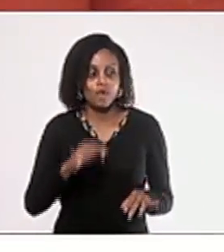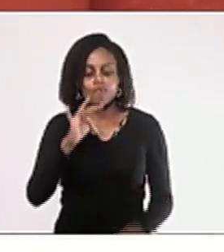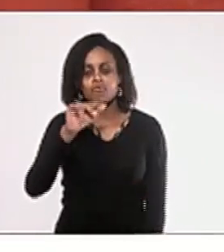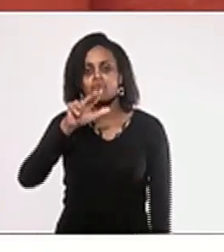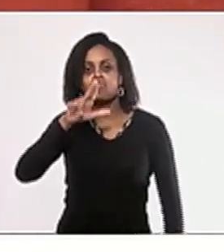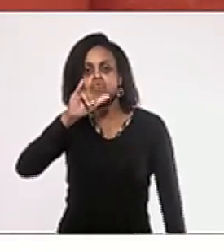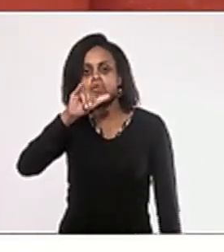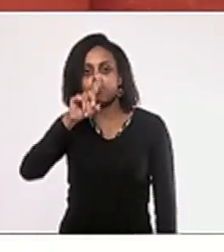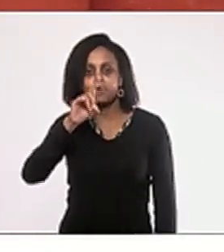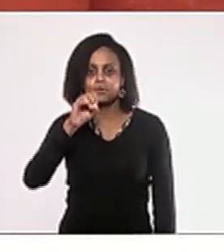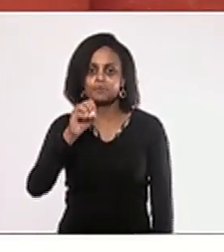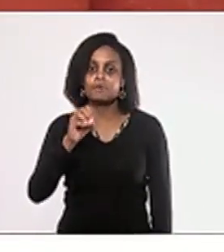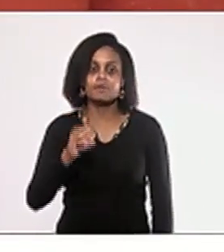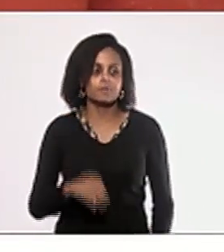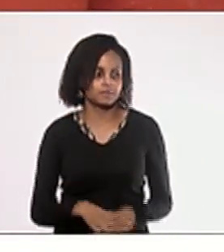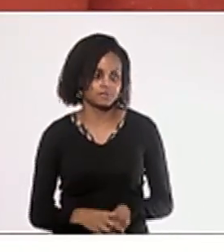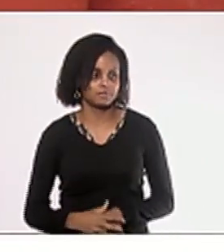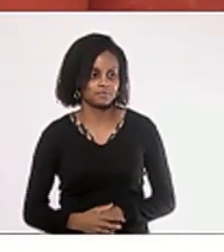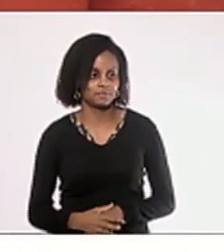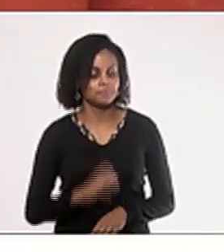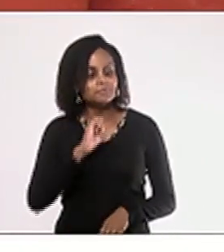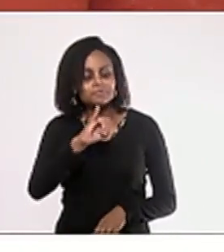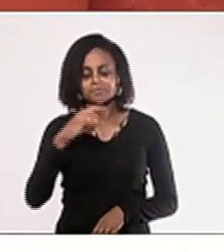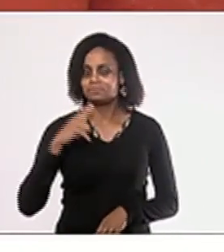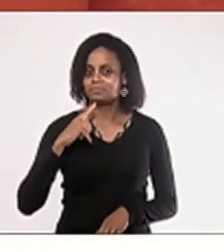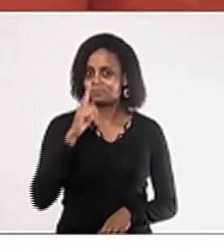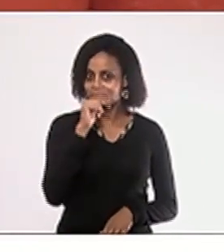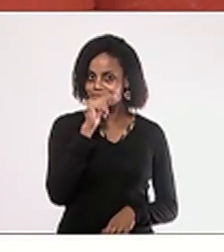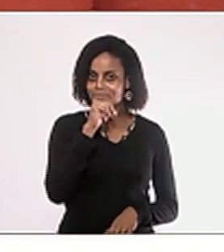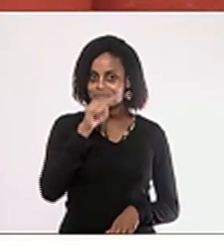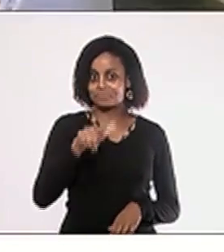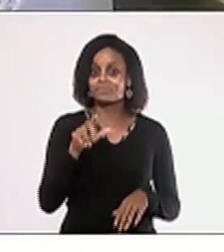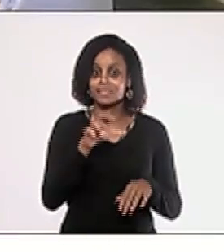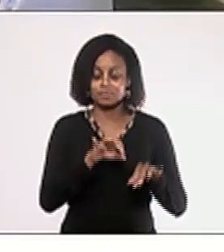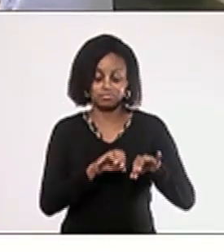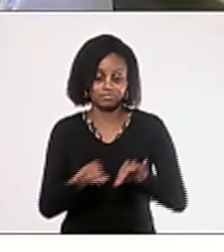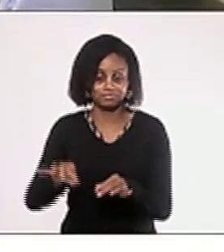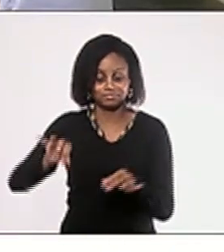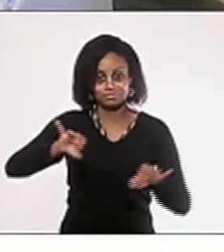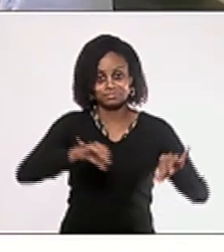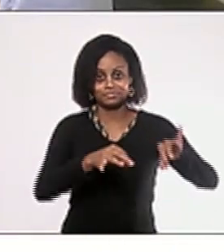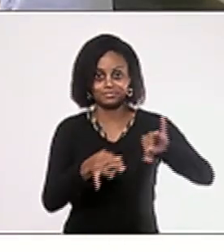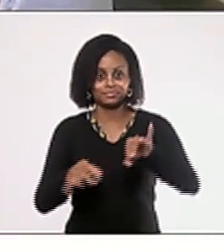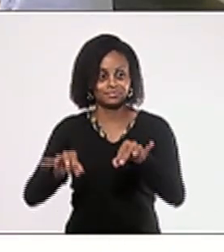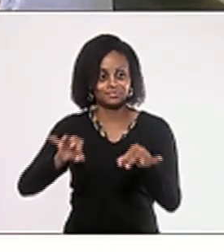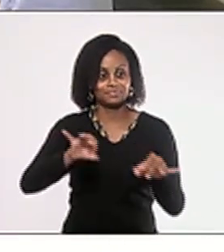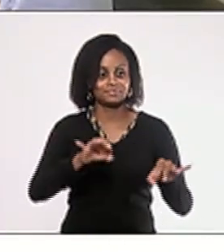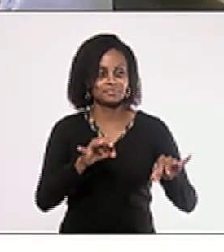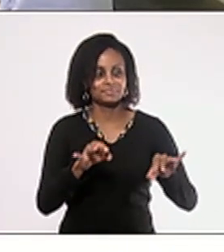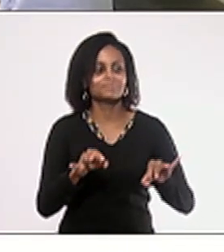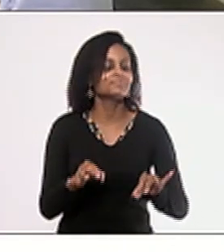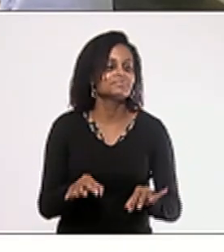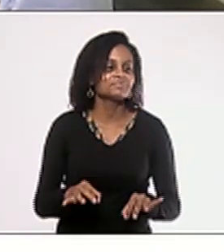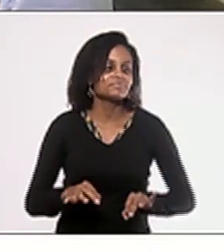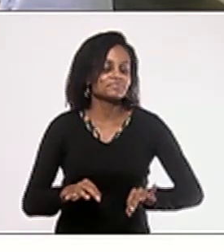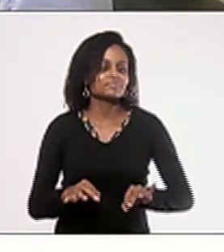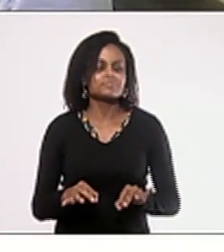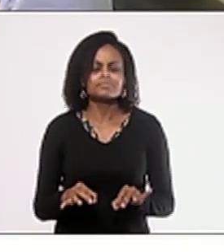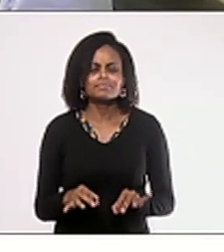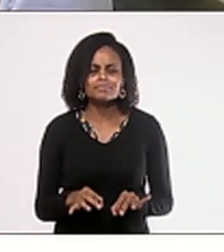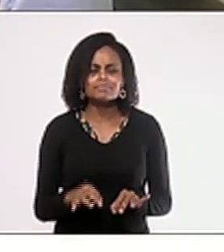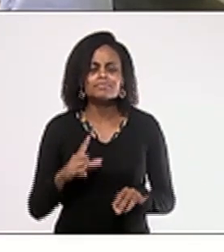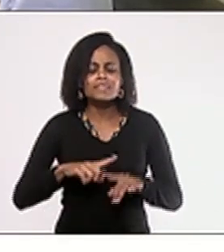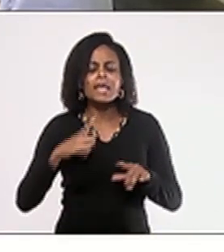fluido. Se esse fluido é a água, ele se desloca. Se esse fluido é o ar, também se desloca. Aí que existe a